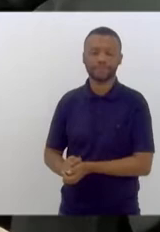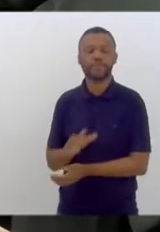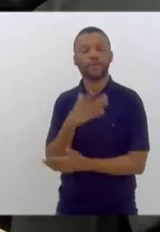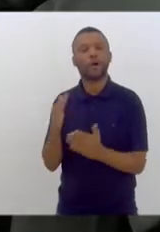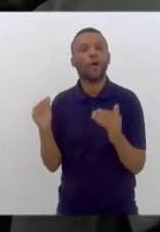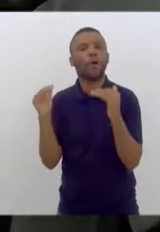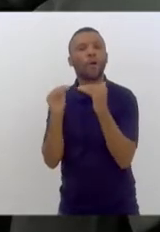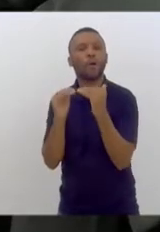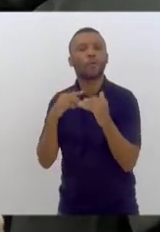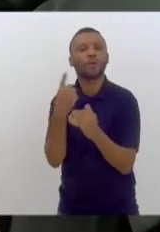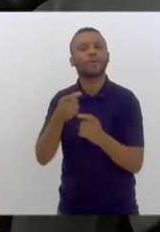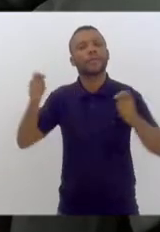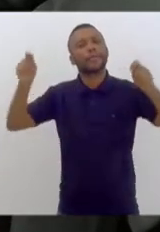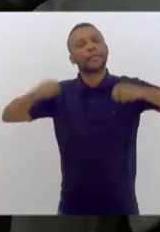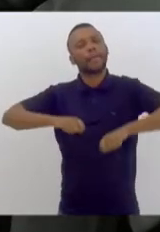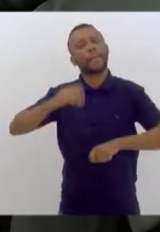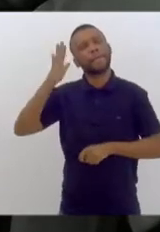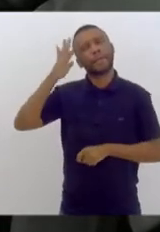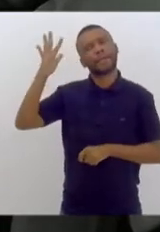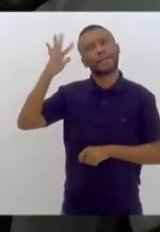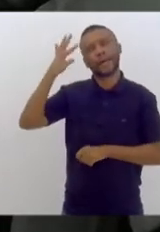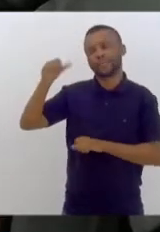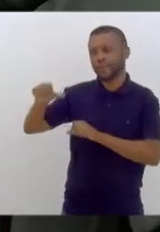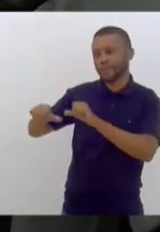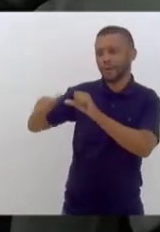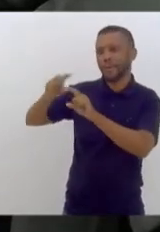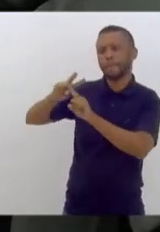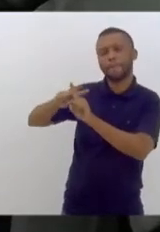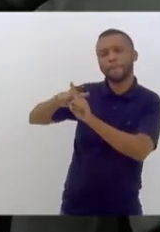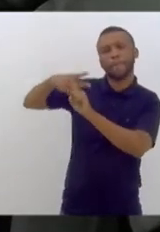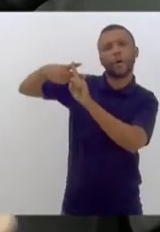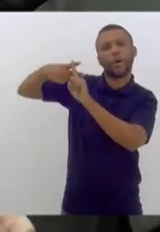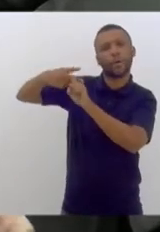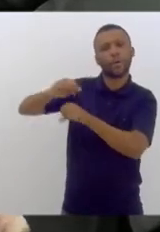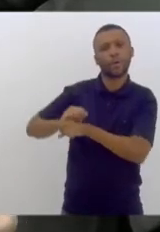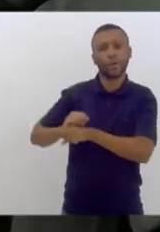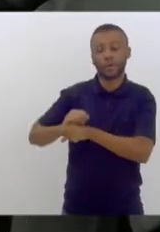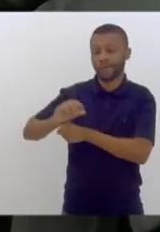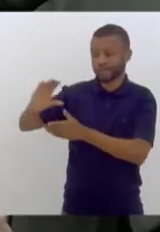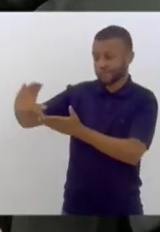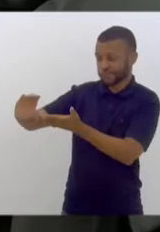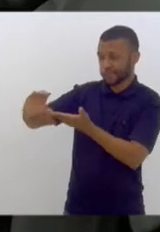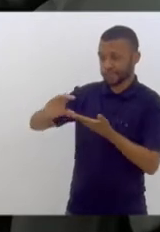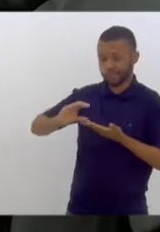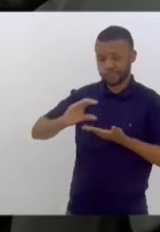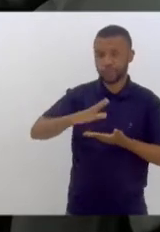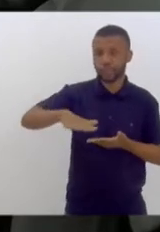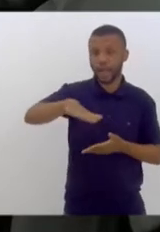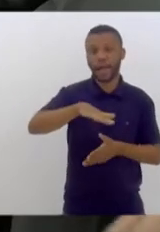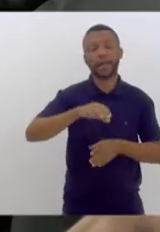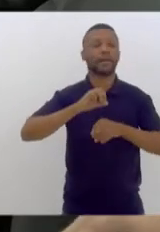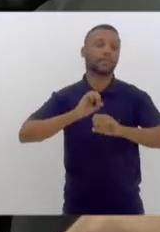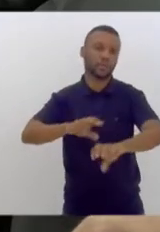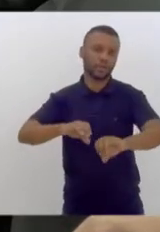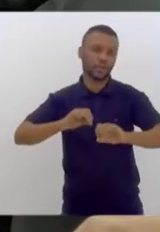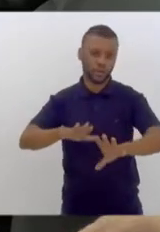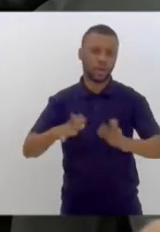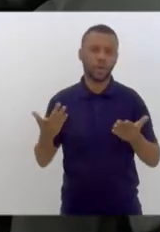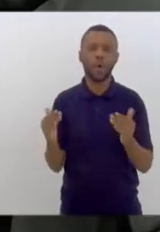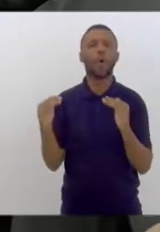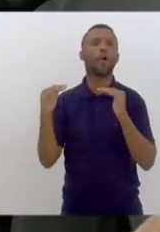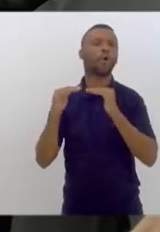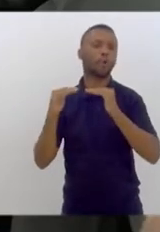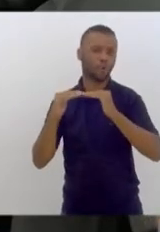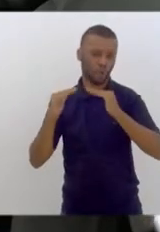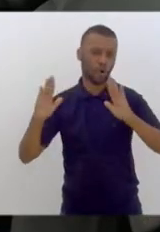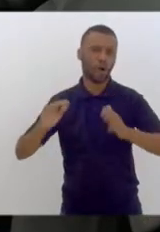gente pode pensar numa progressão de aumentar a participação da educação. Não me oponho a isso. Acho que os estados que